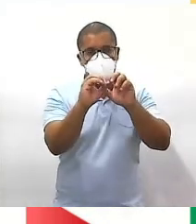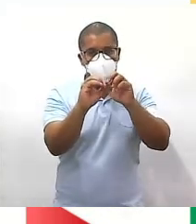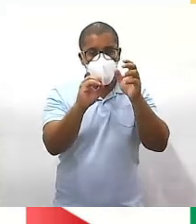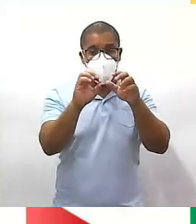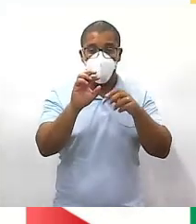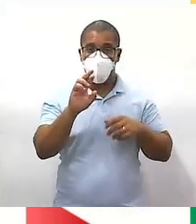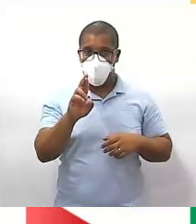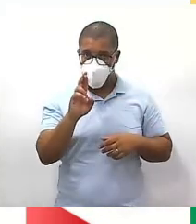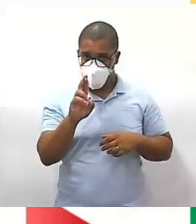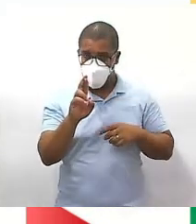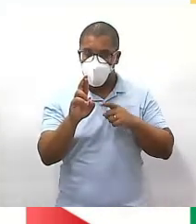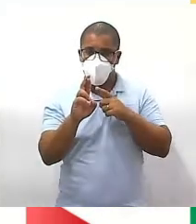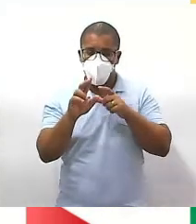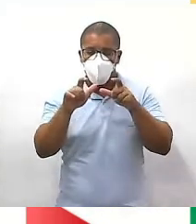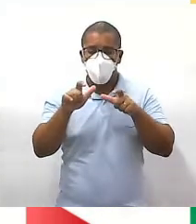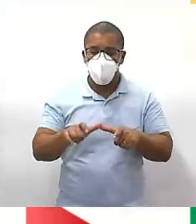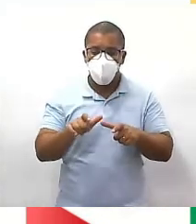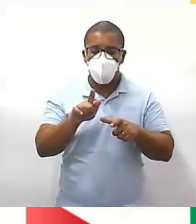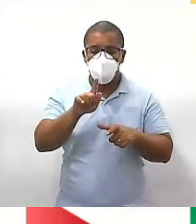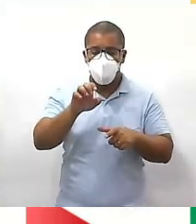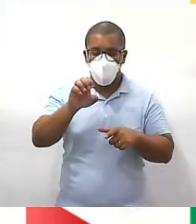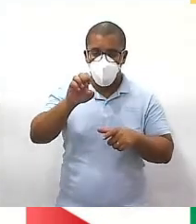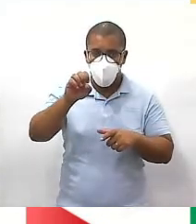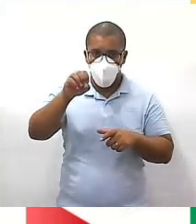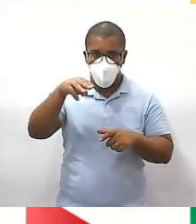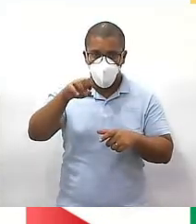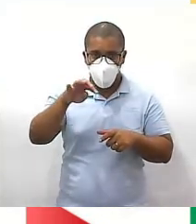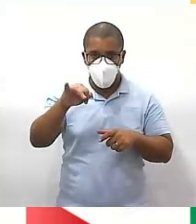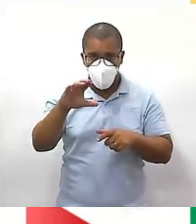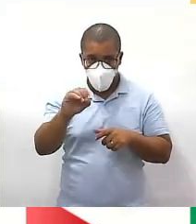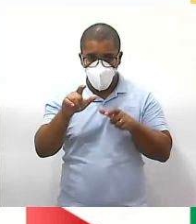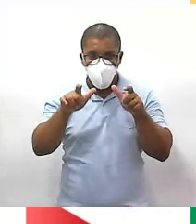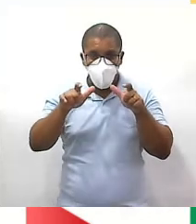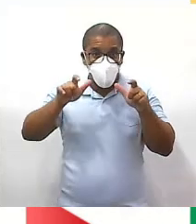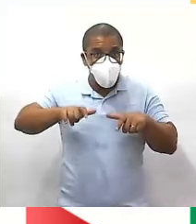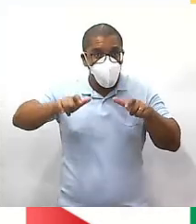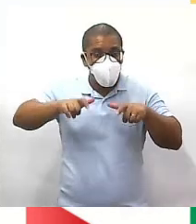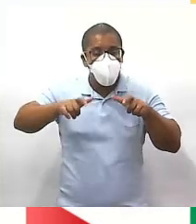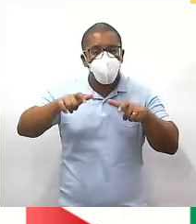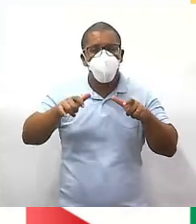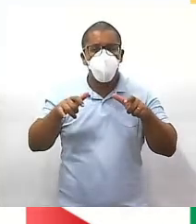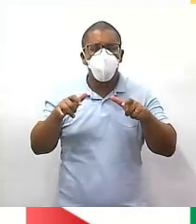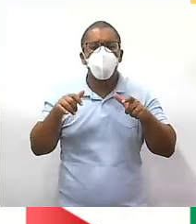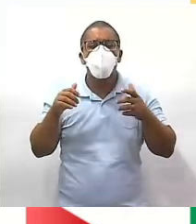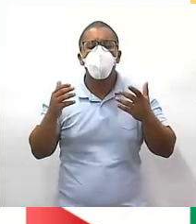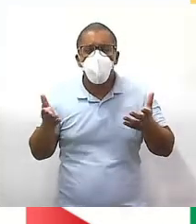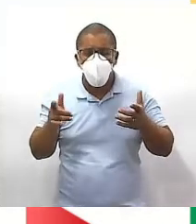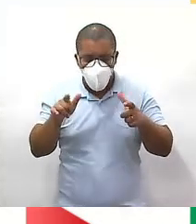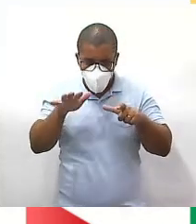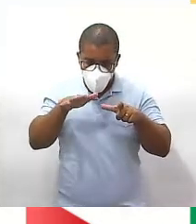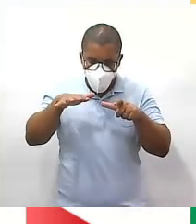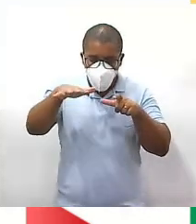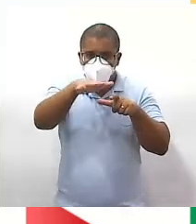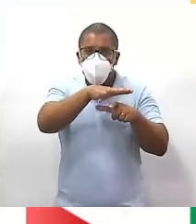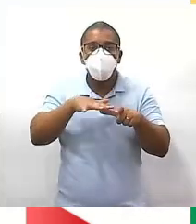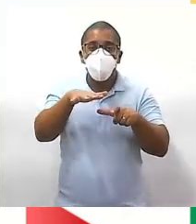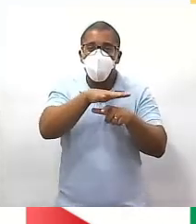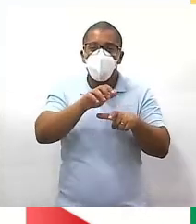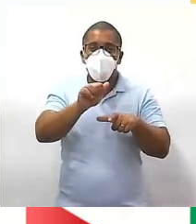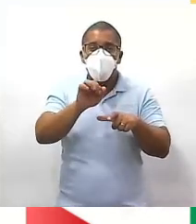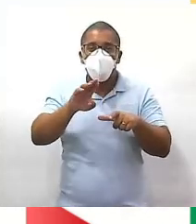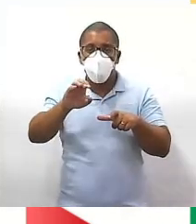R. O lugar geométrico é o espaço, né? É o campo, a área,